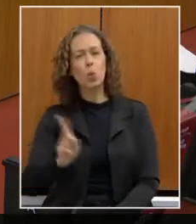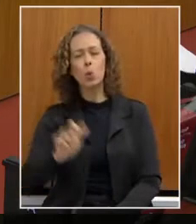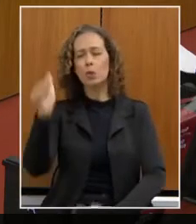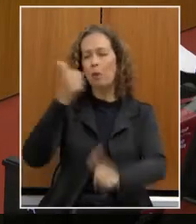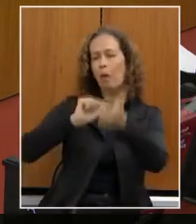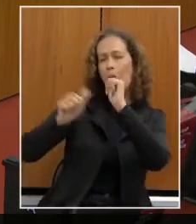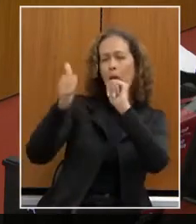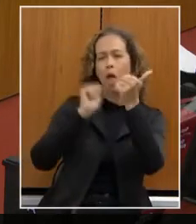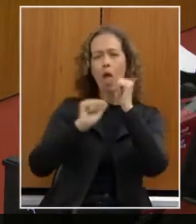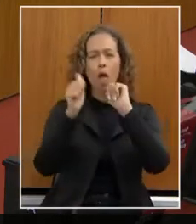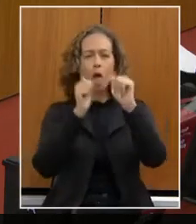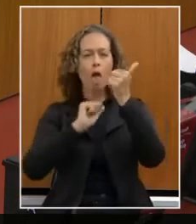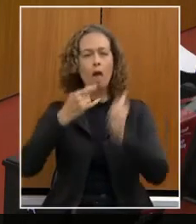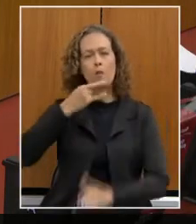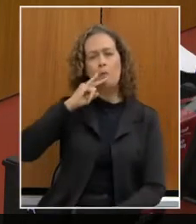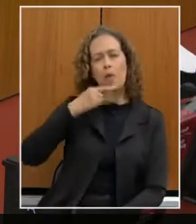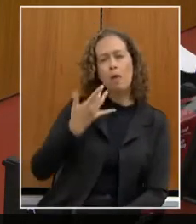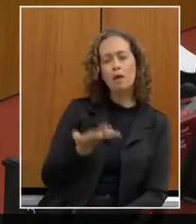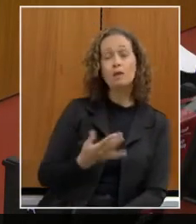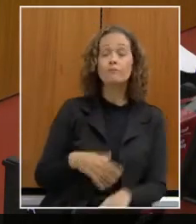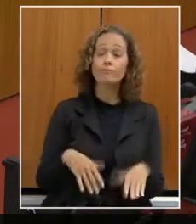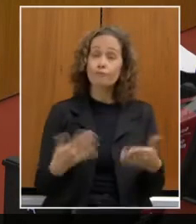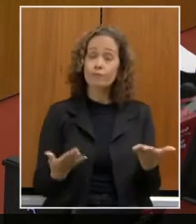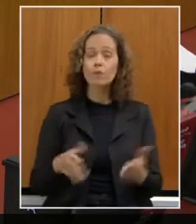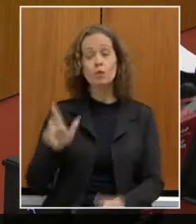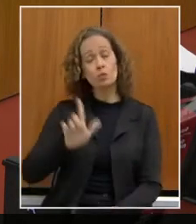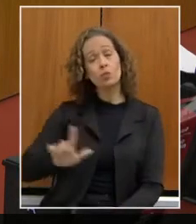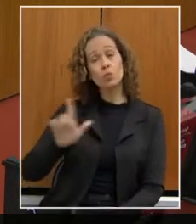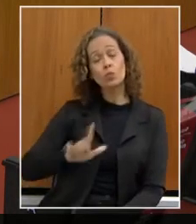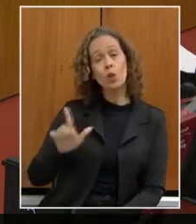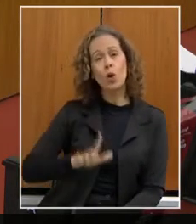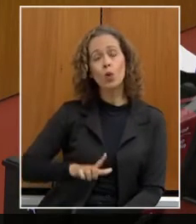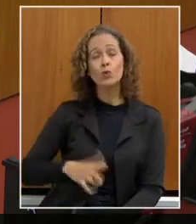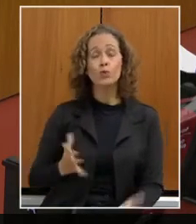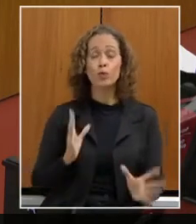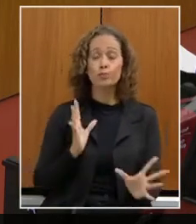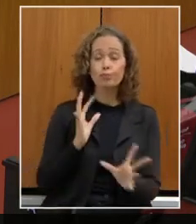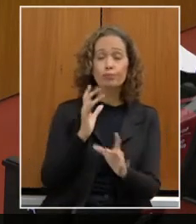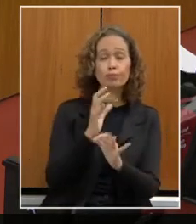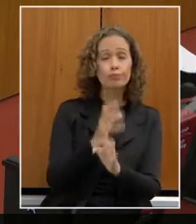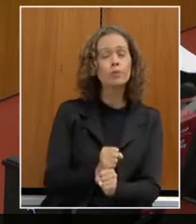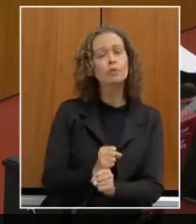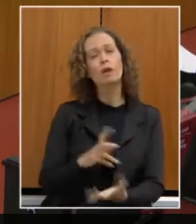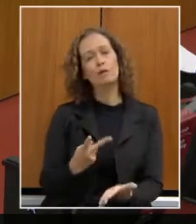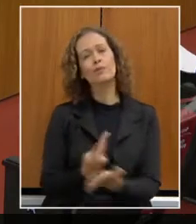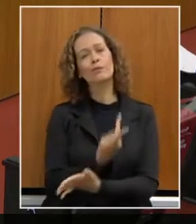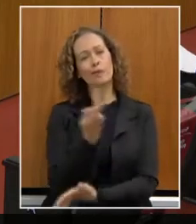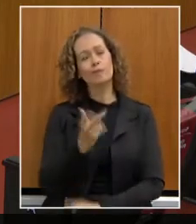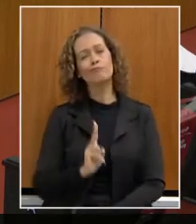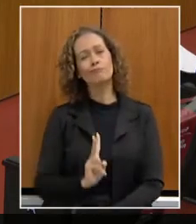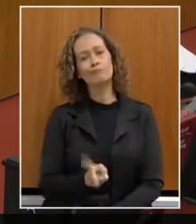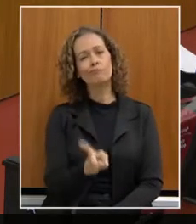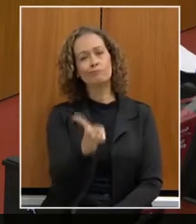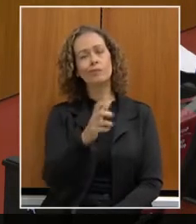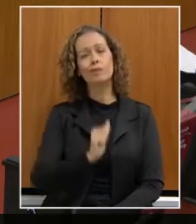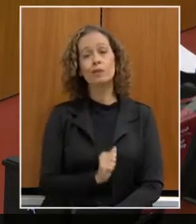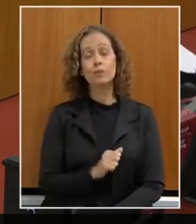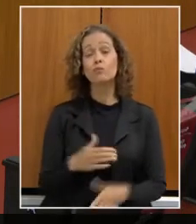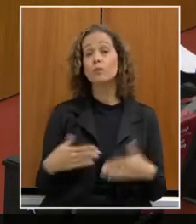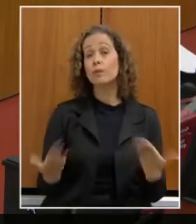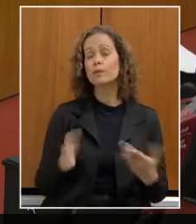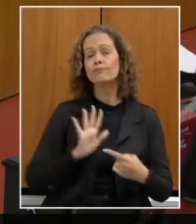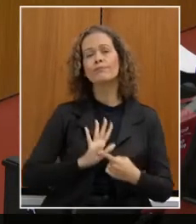alcoólica. Isso, claro, óbvio, é uma coisa matemática, isso acontece, tem acontecido e resulta no